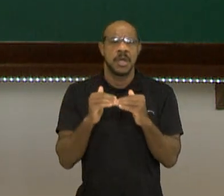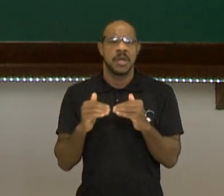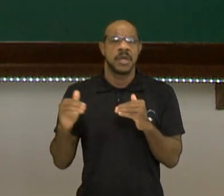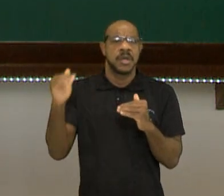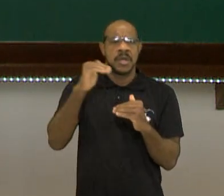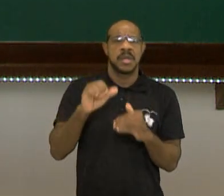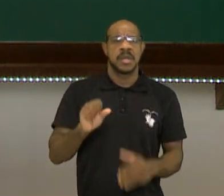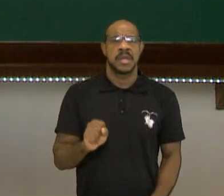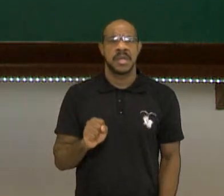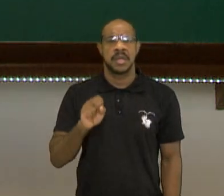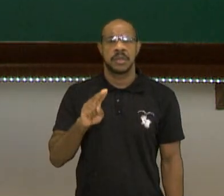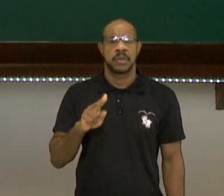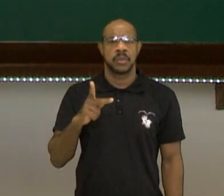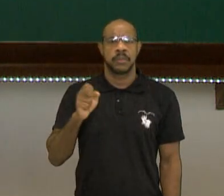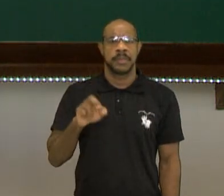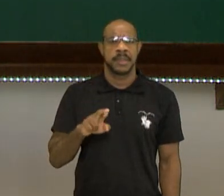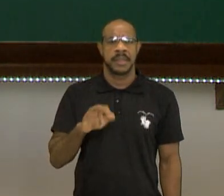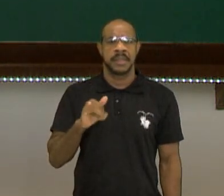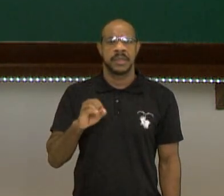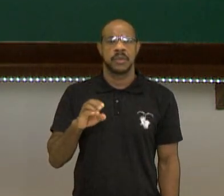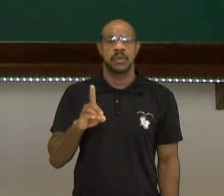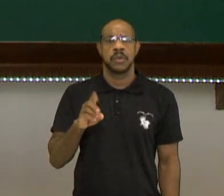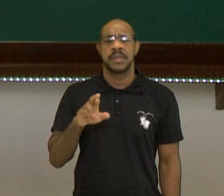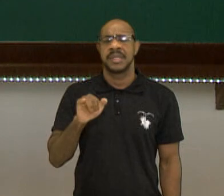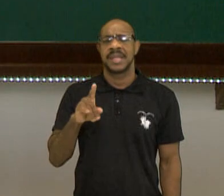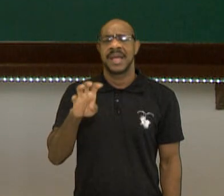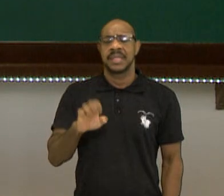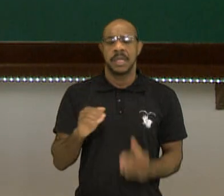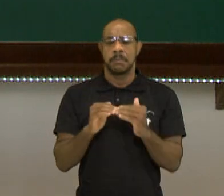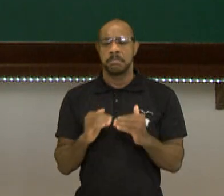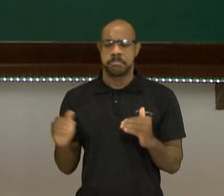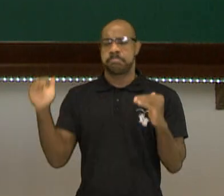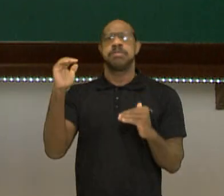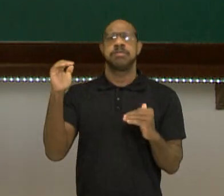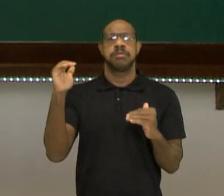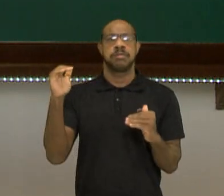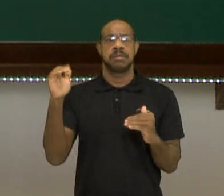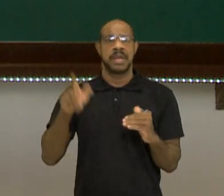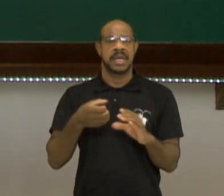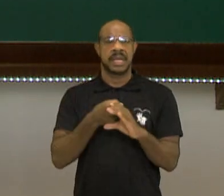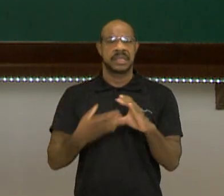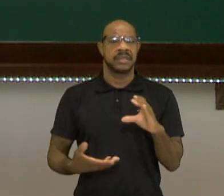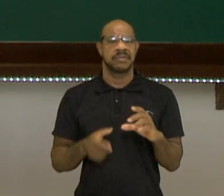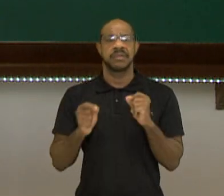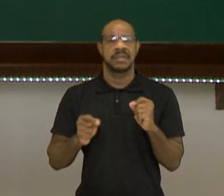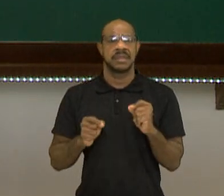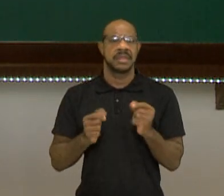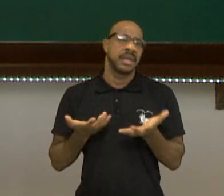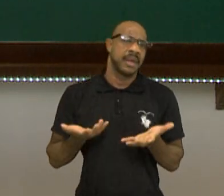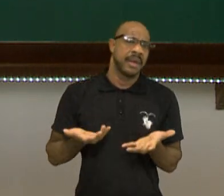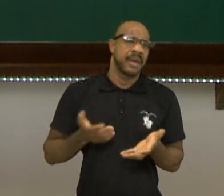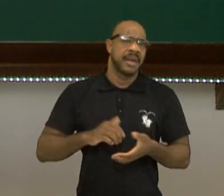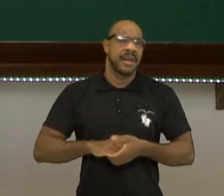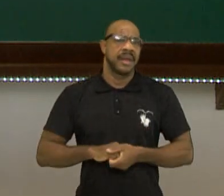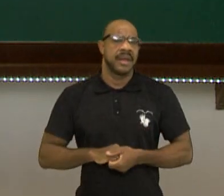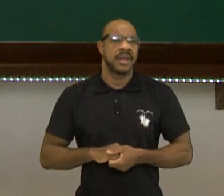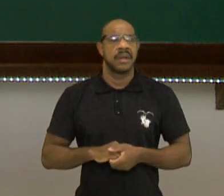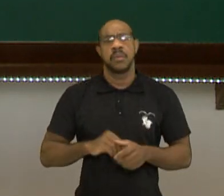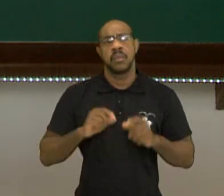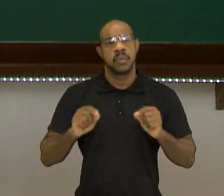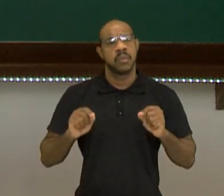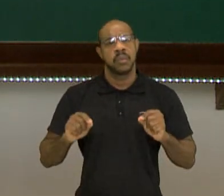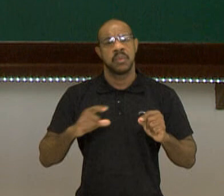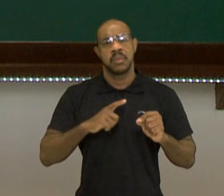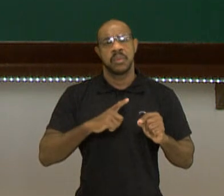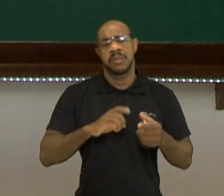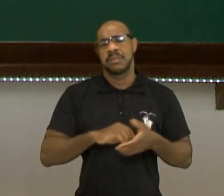do evolucionismo, do darwinismo social. Não, é pré-científico, digamos assim. Vem do período do